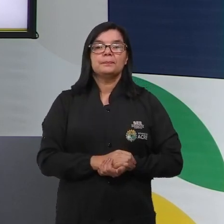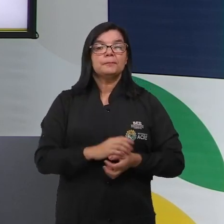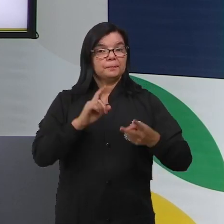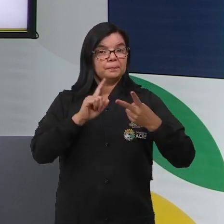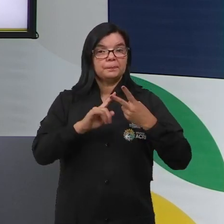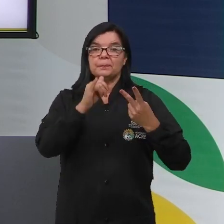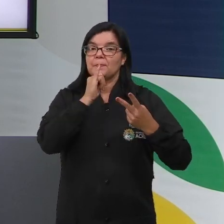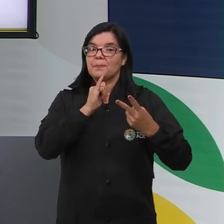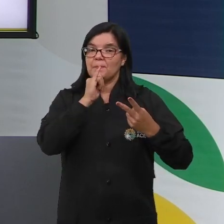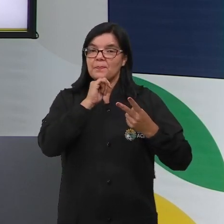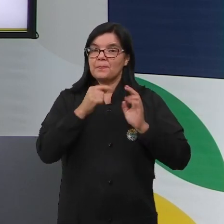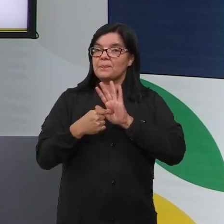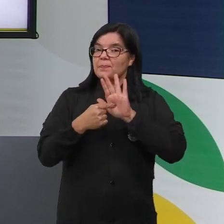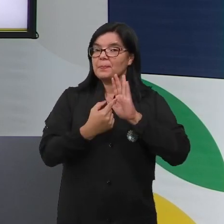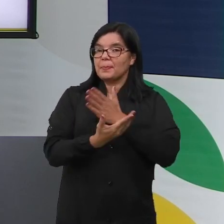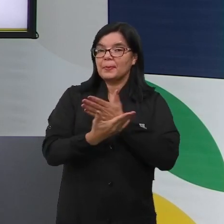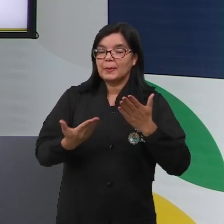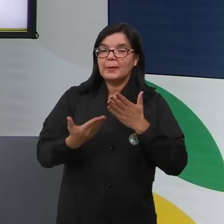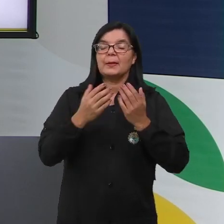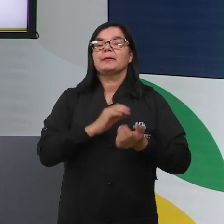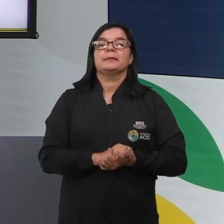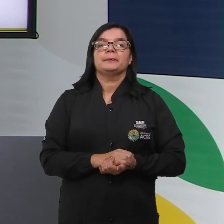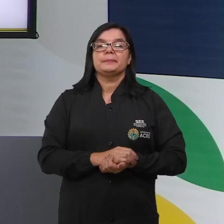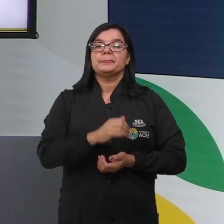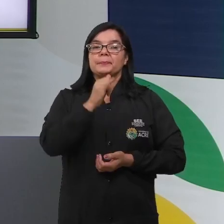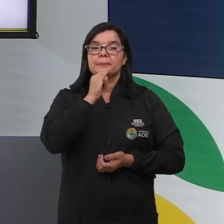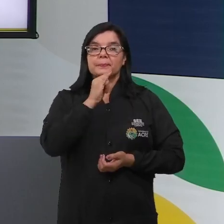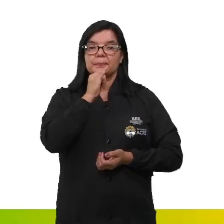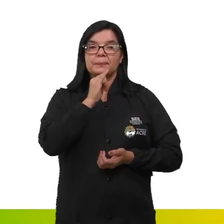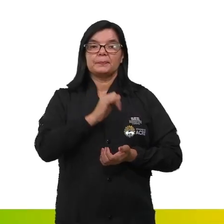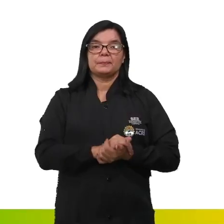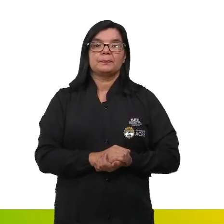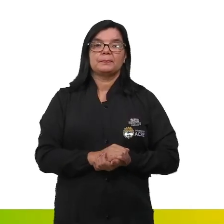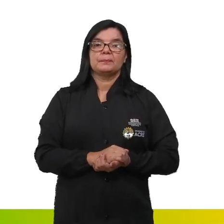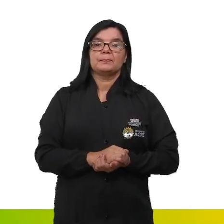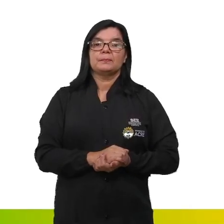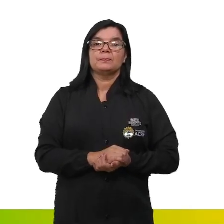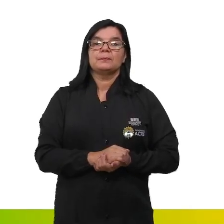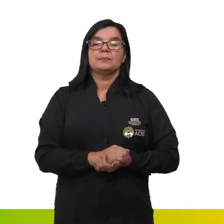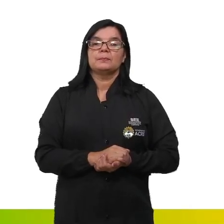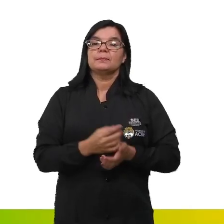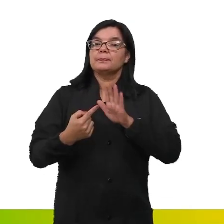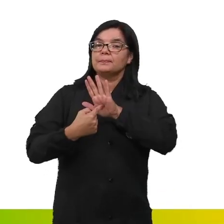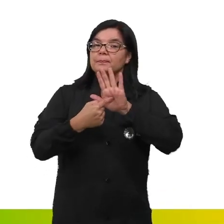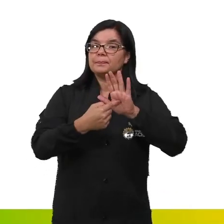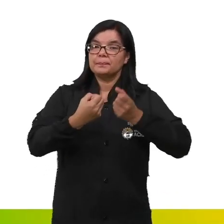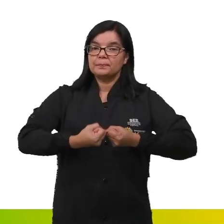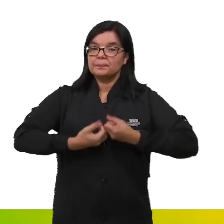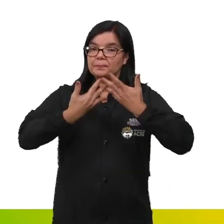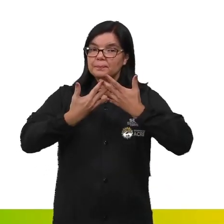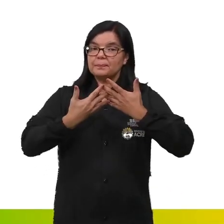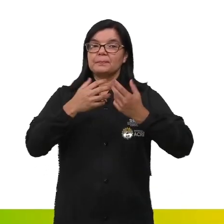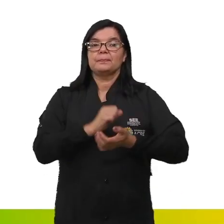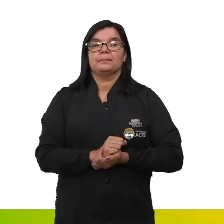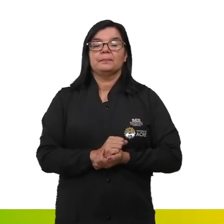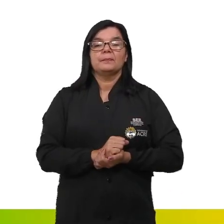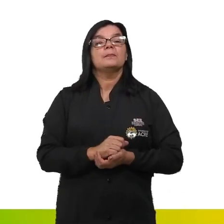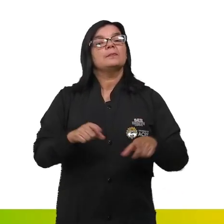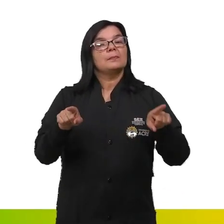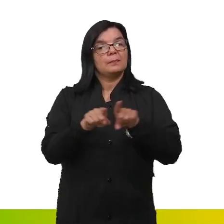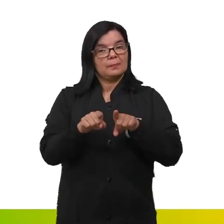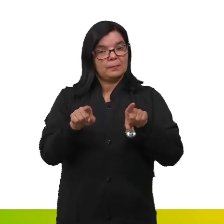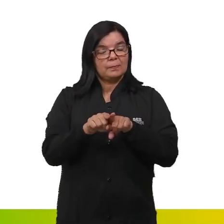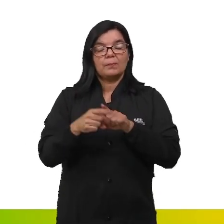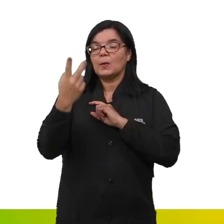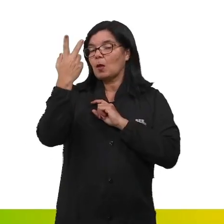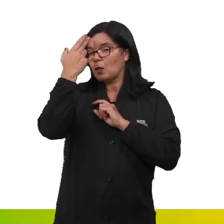segundo exemplo que eu trouxe para vocês aí é um exemplo, olha só, é um exemplo aí de apresentação expositiva que também é